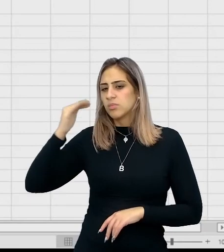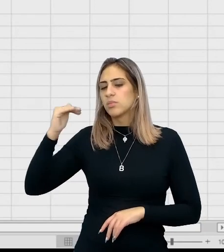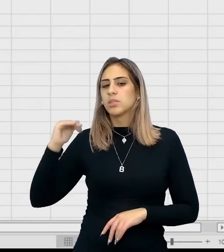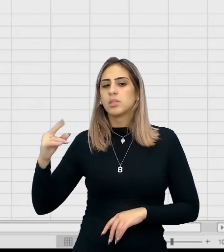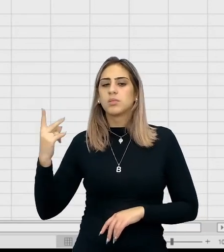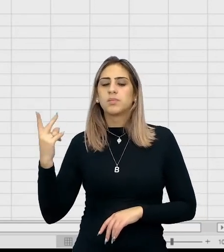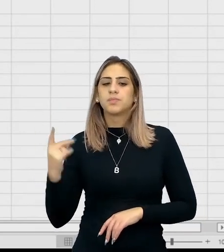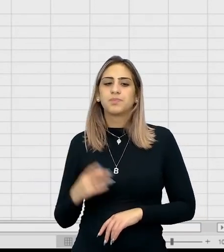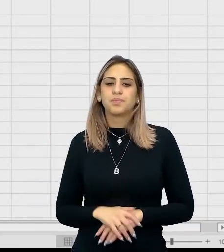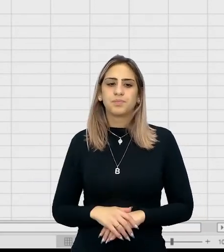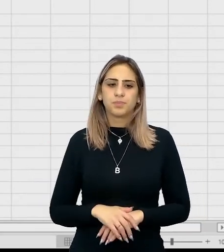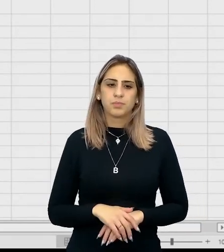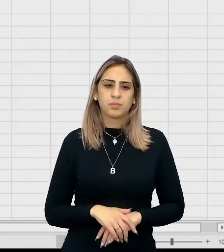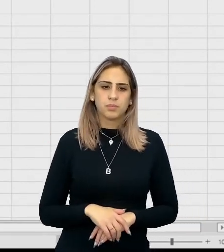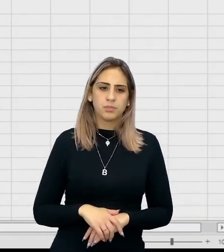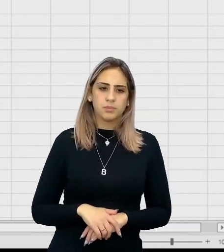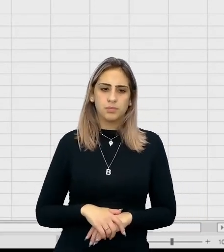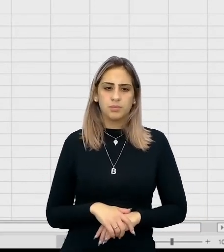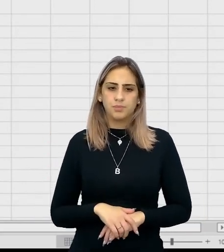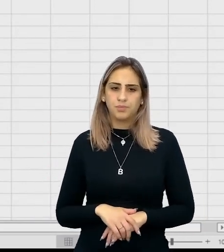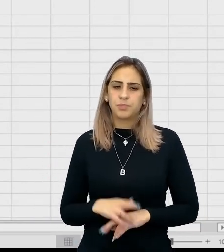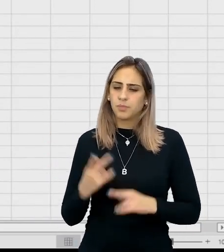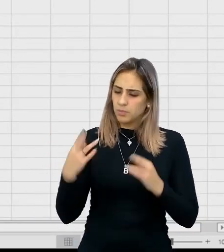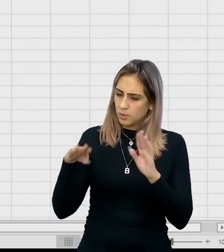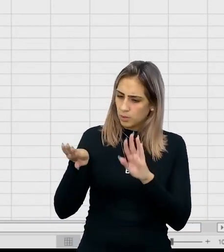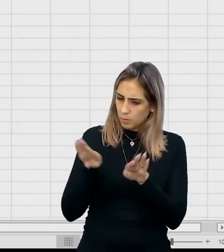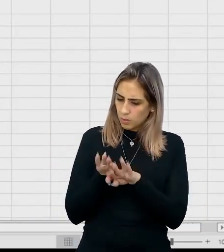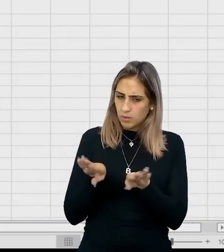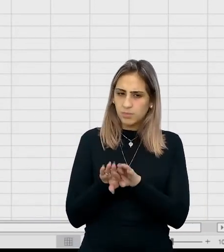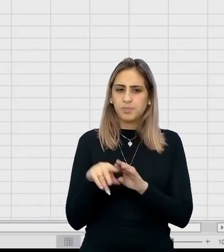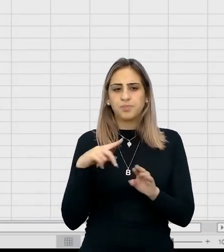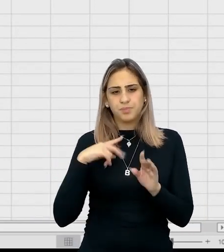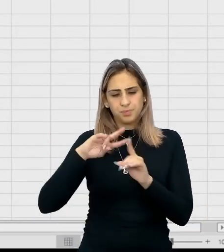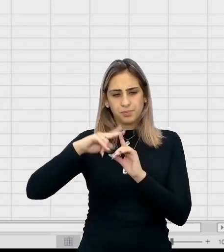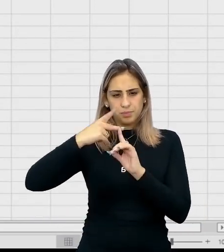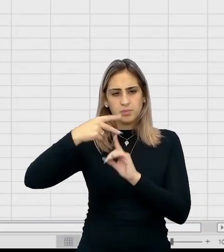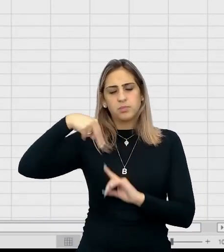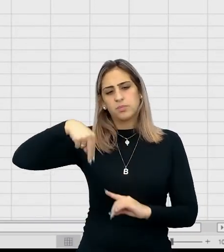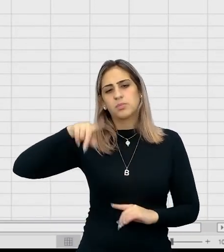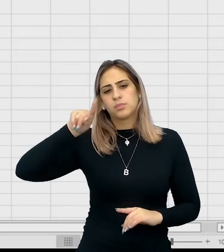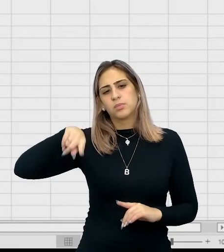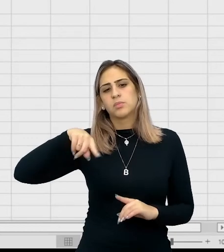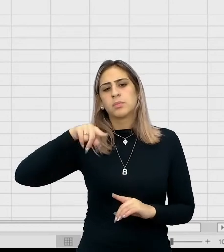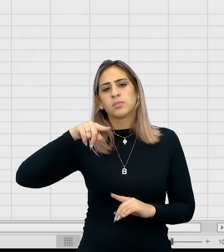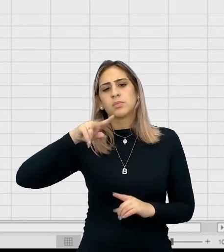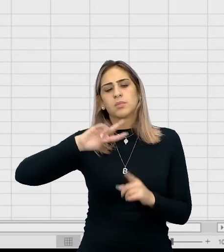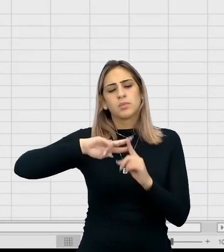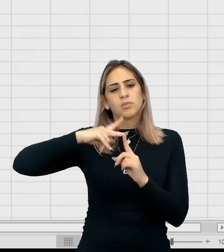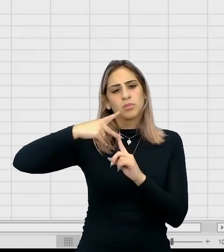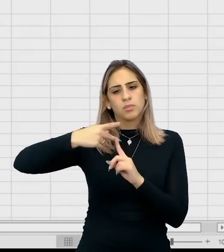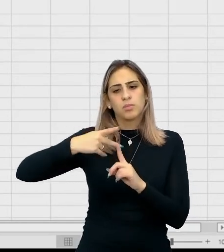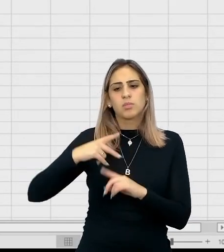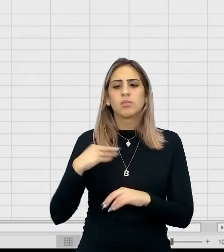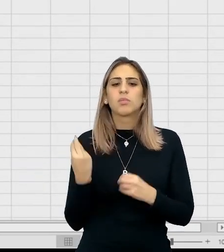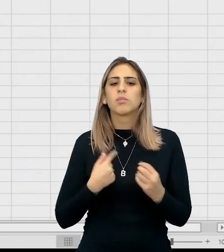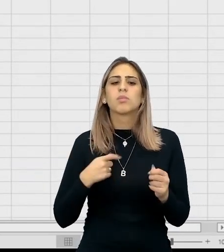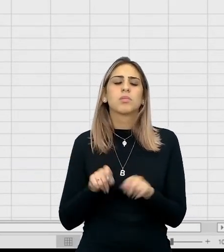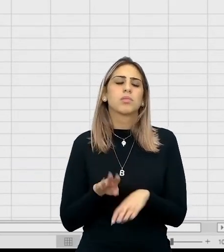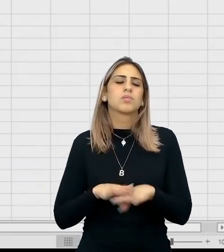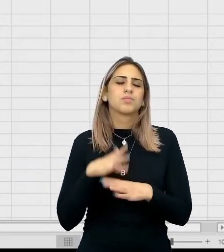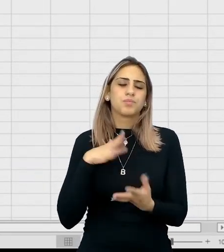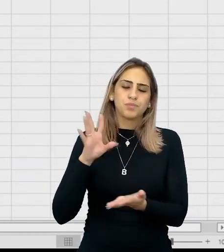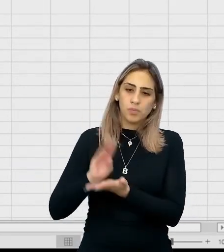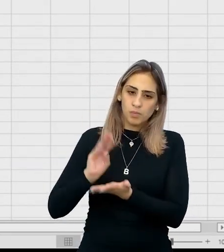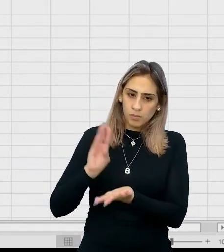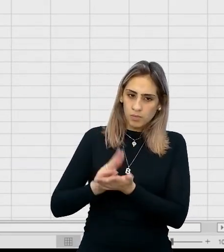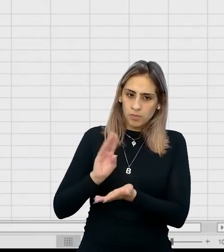linha. Então, é igual, só que o meu elevado aí, o meu N, é ao quadrado, certo? O que eu vou fazer? Eu vou copiar esse,